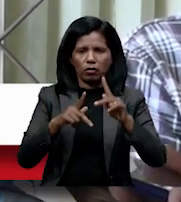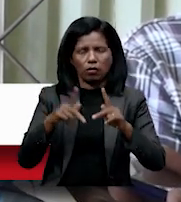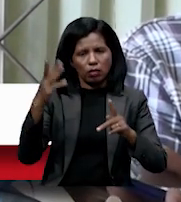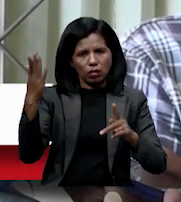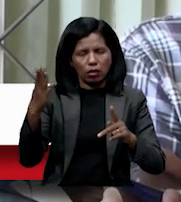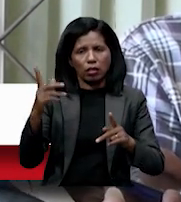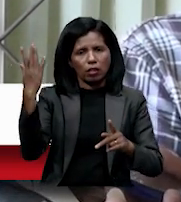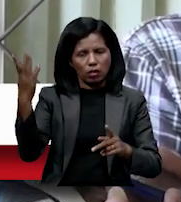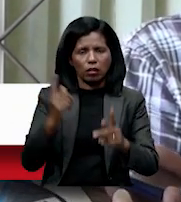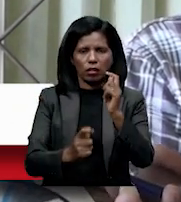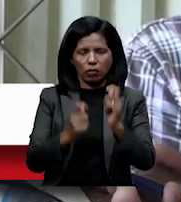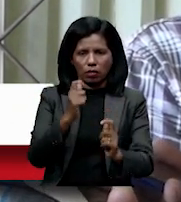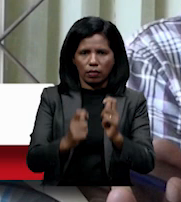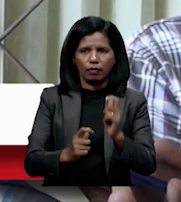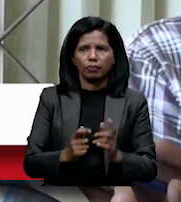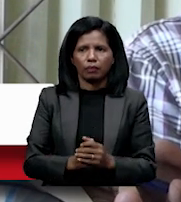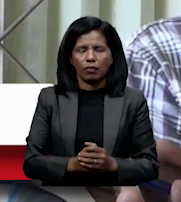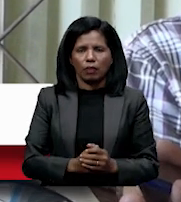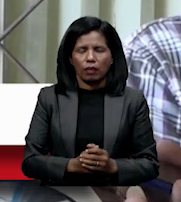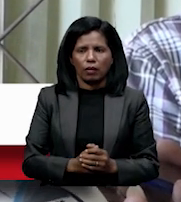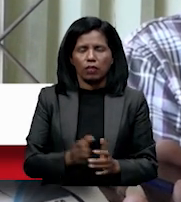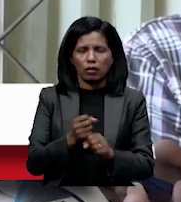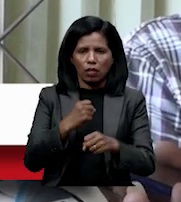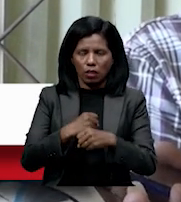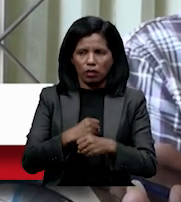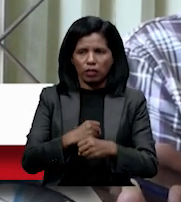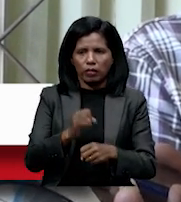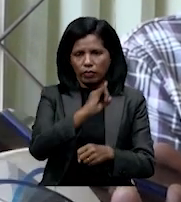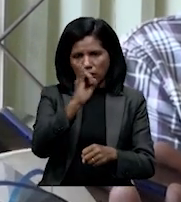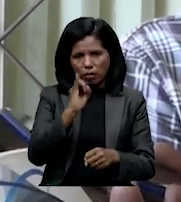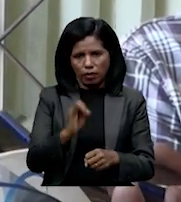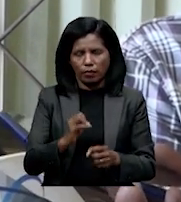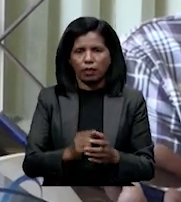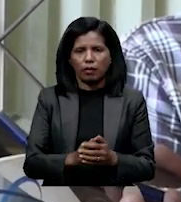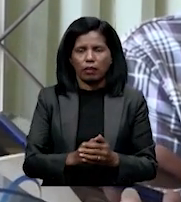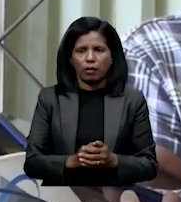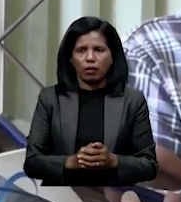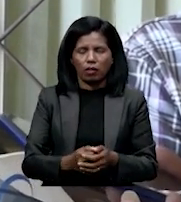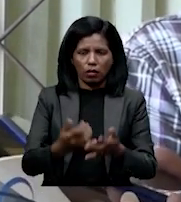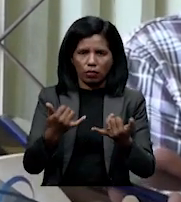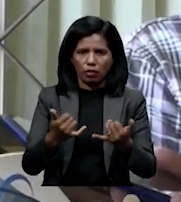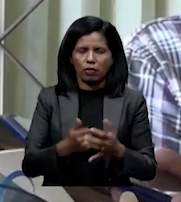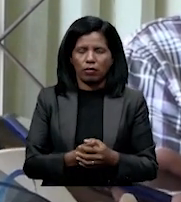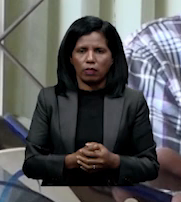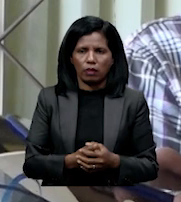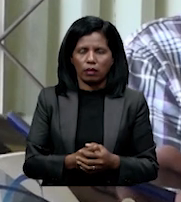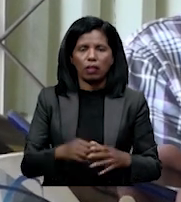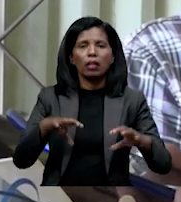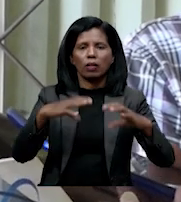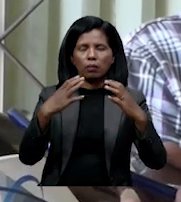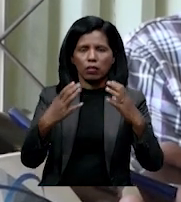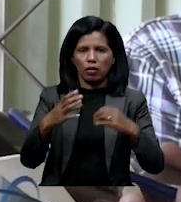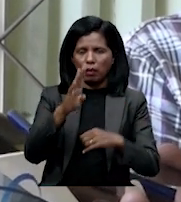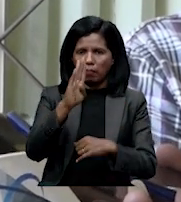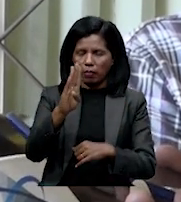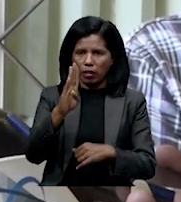iha tribunal se halau investigasaun porque e mesmo que a mi komisaun B